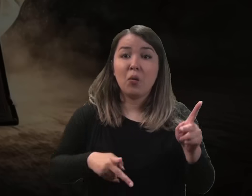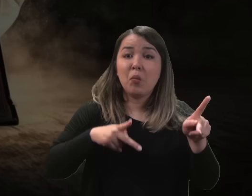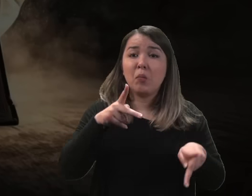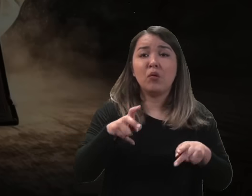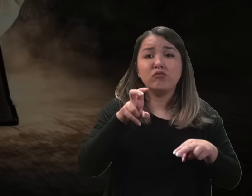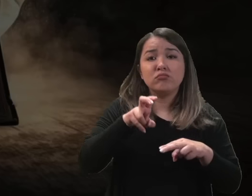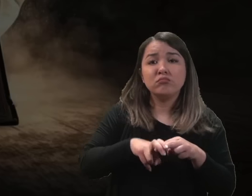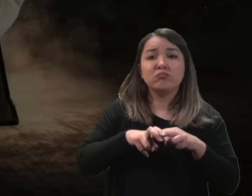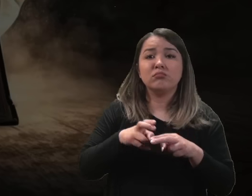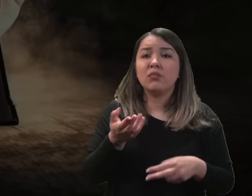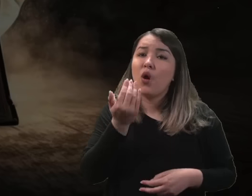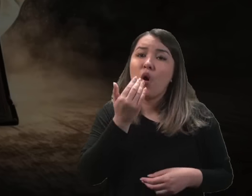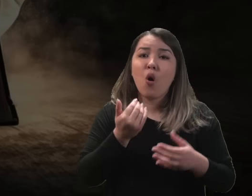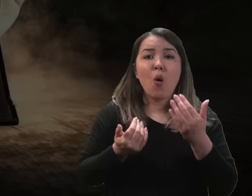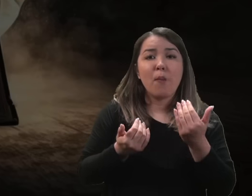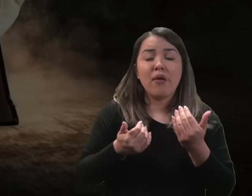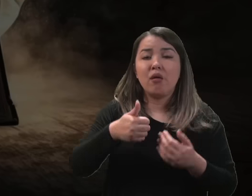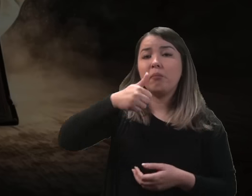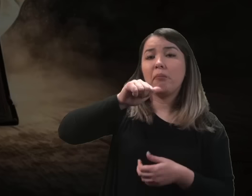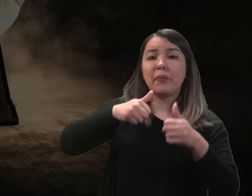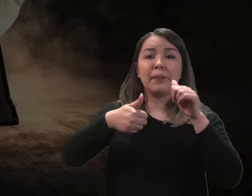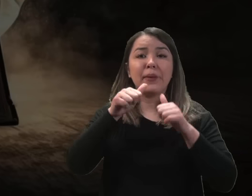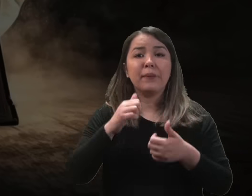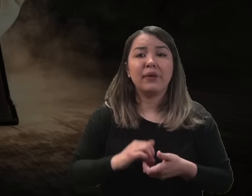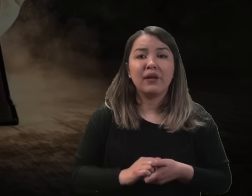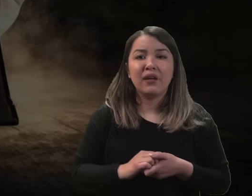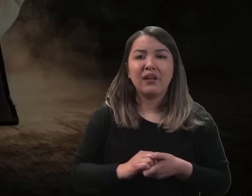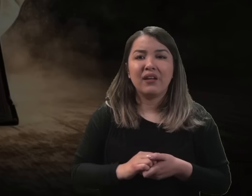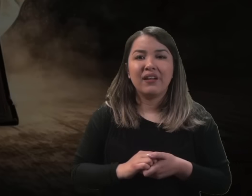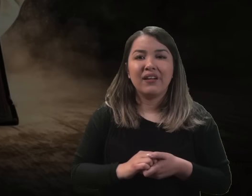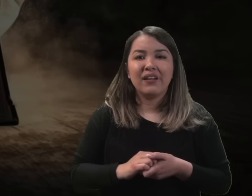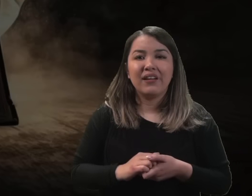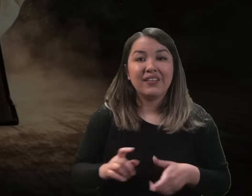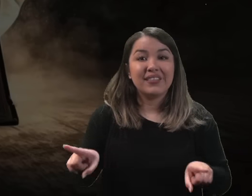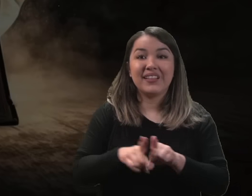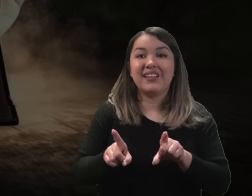beber e levantou-se para divertir-se